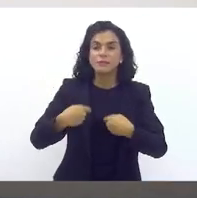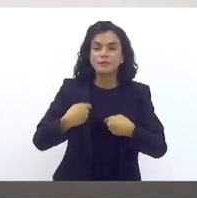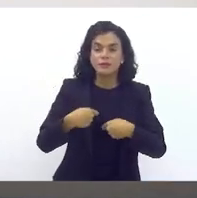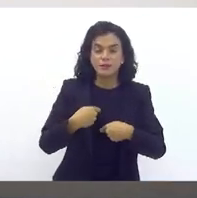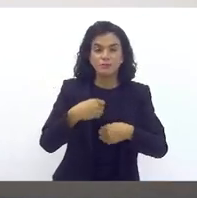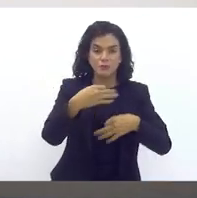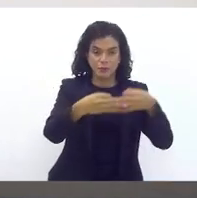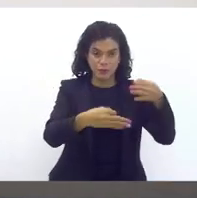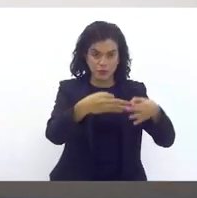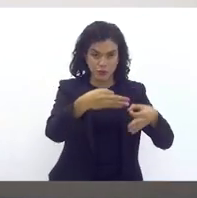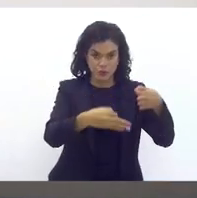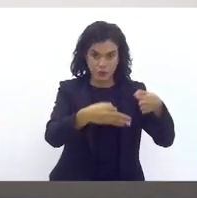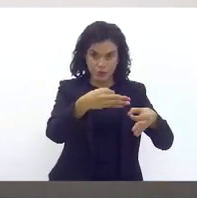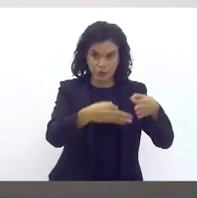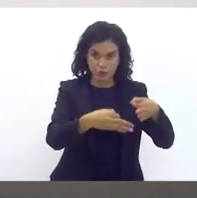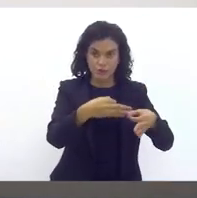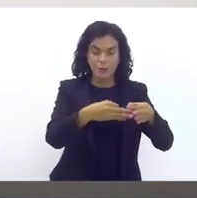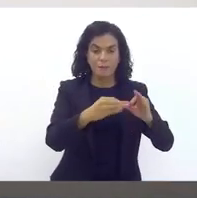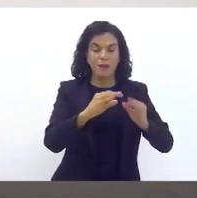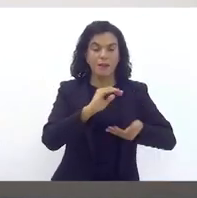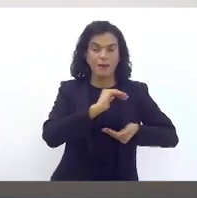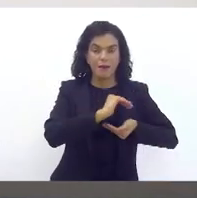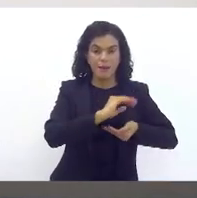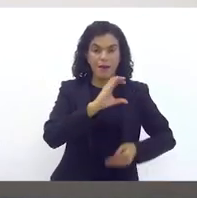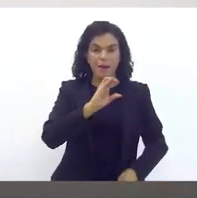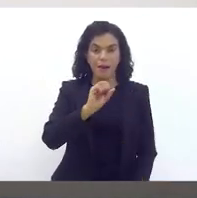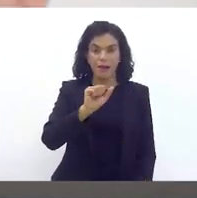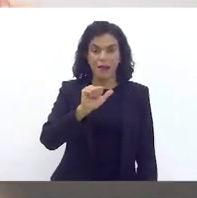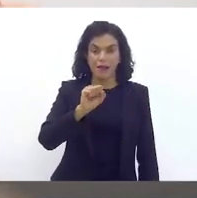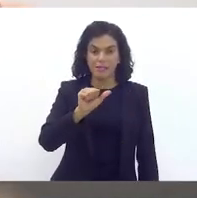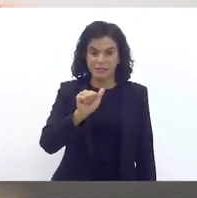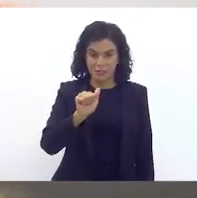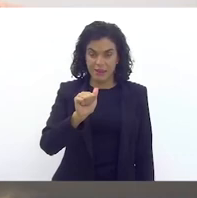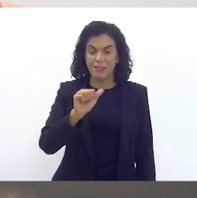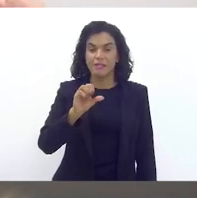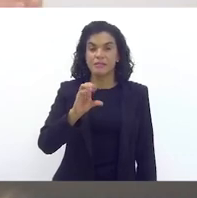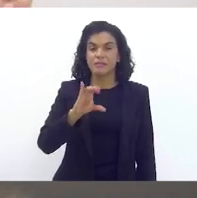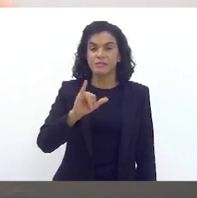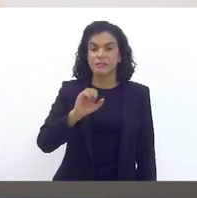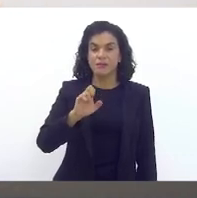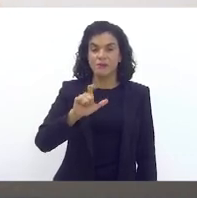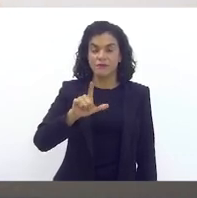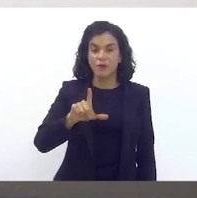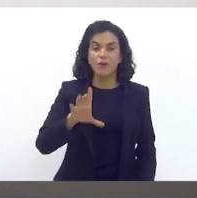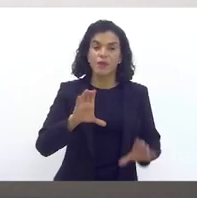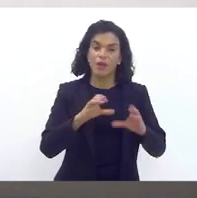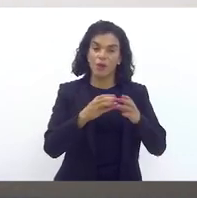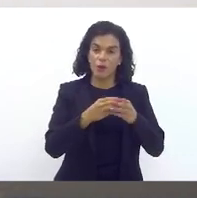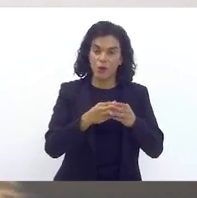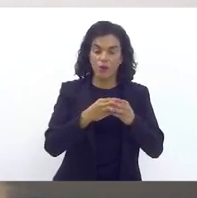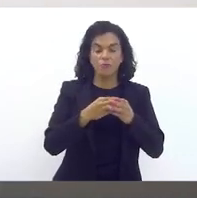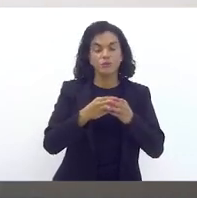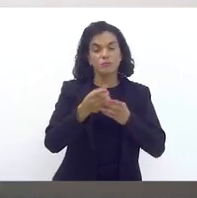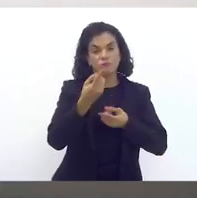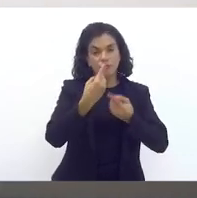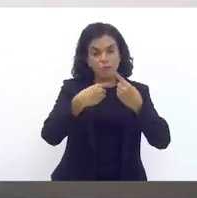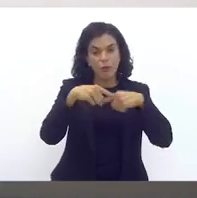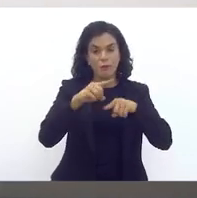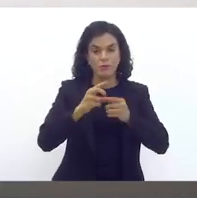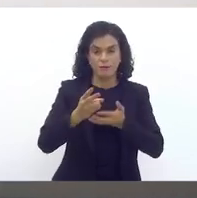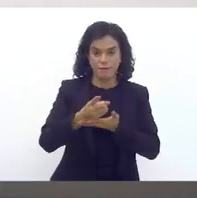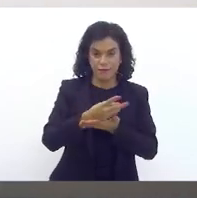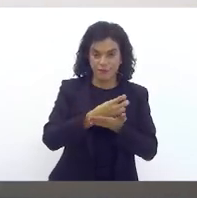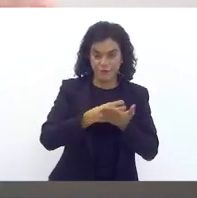pela jurídica, pela Casa Civil e pela Comissão de Recuperação Fiscal. E a comissão